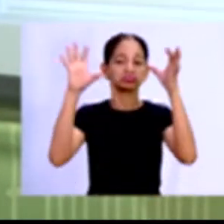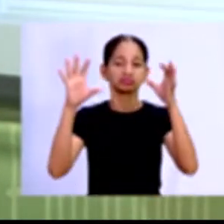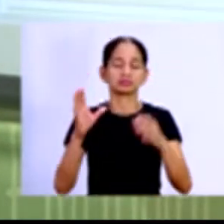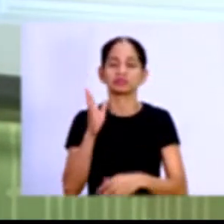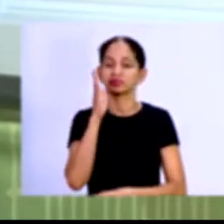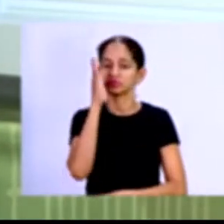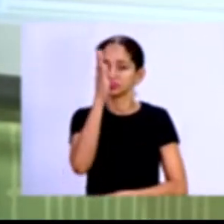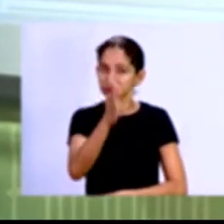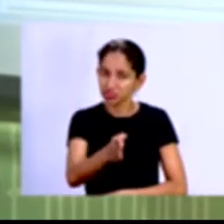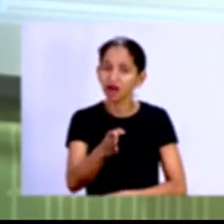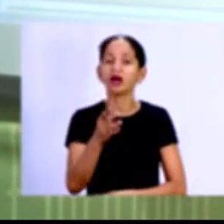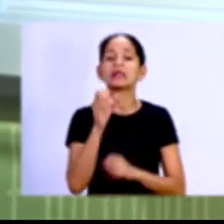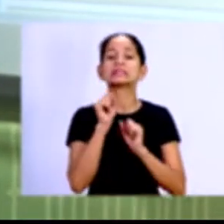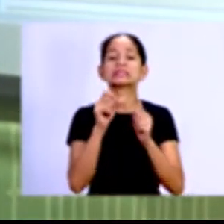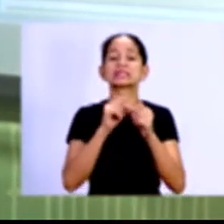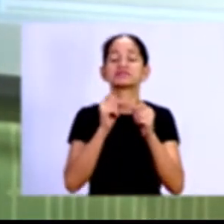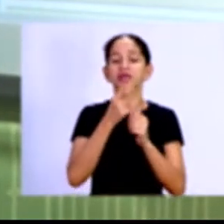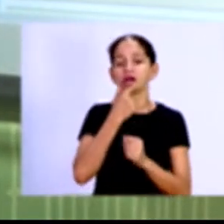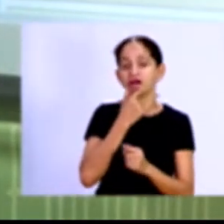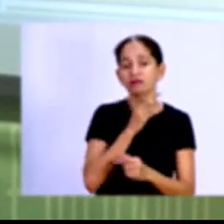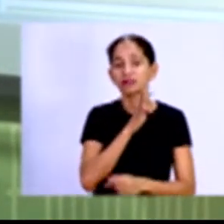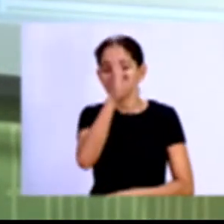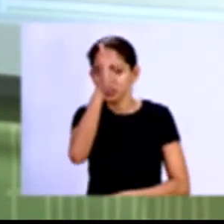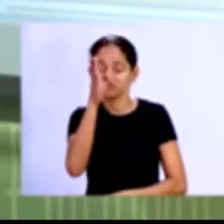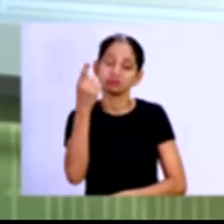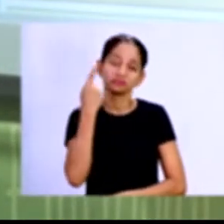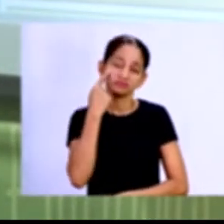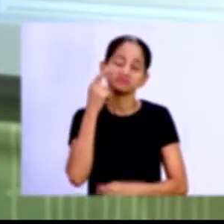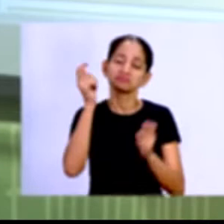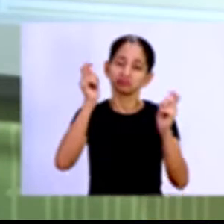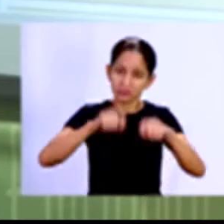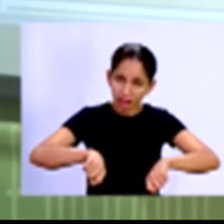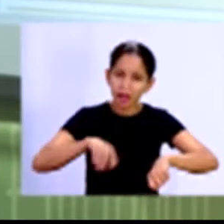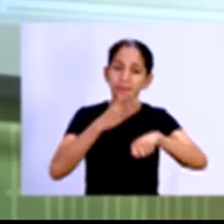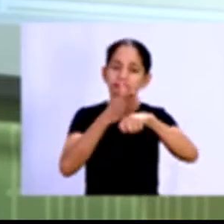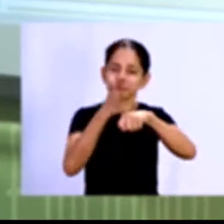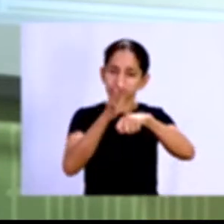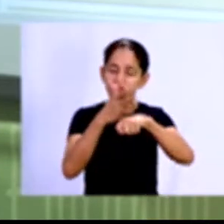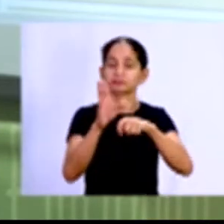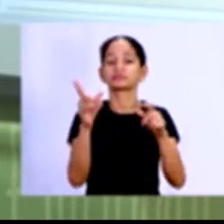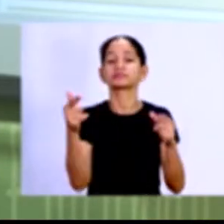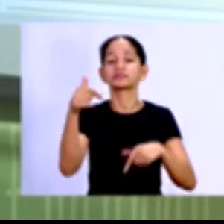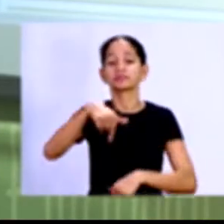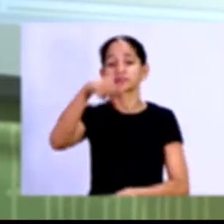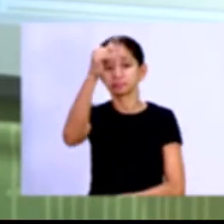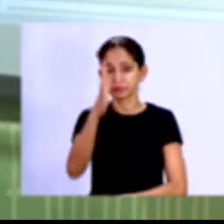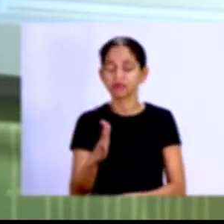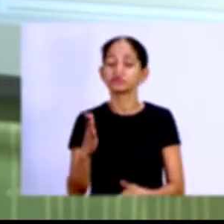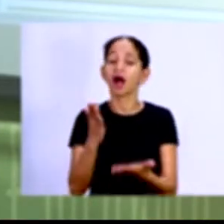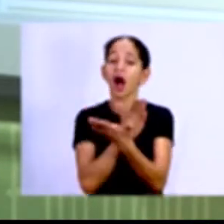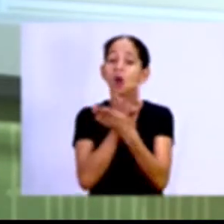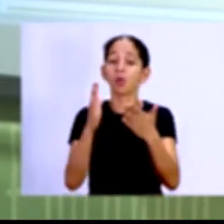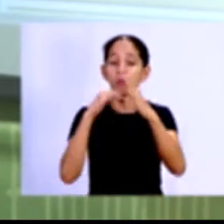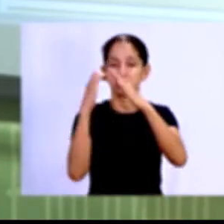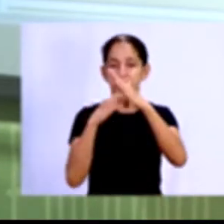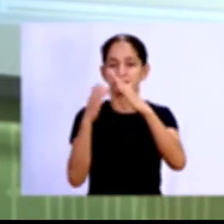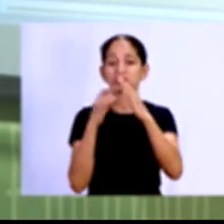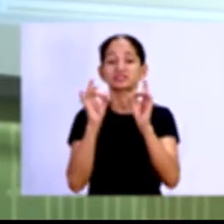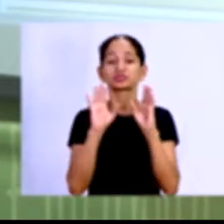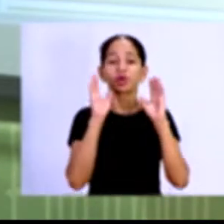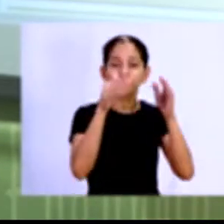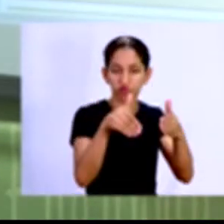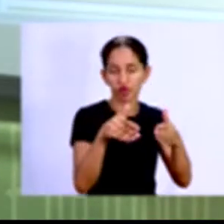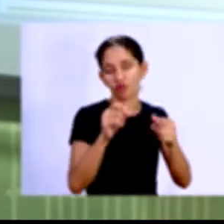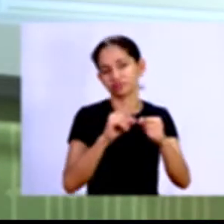vezes você quer fazer um intercâmbio, então isso é possível. No Brasil nós já temos empresas que trabalham só com